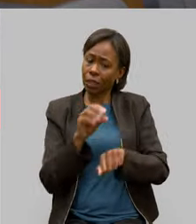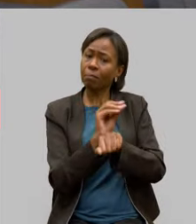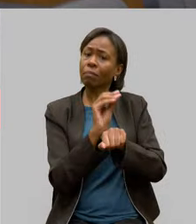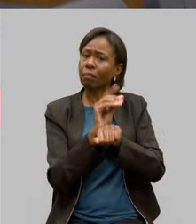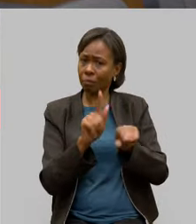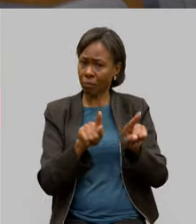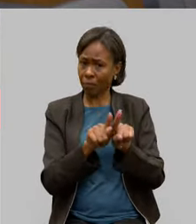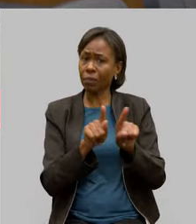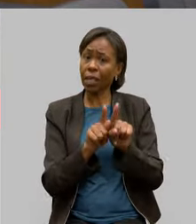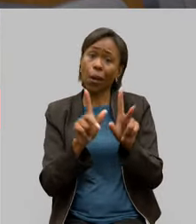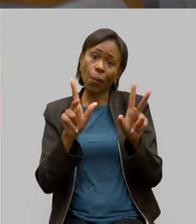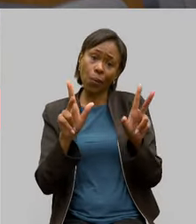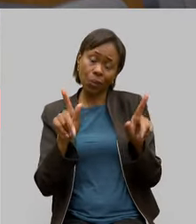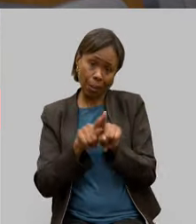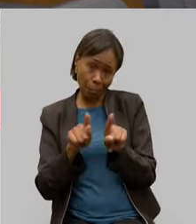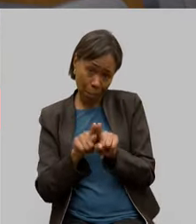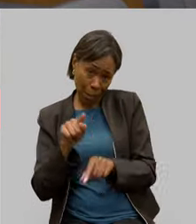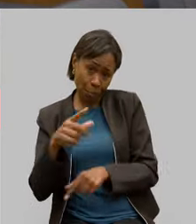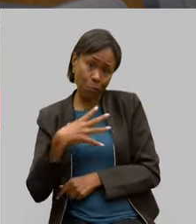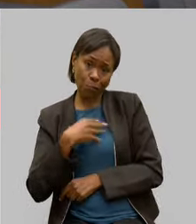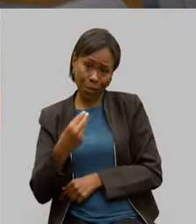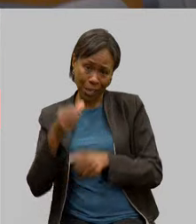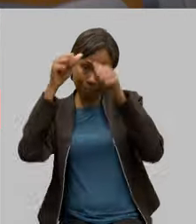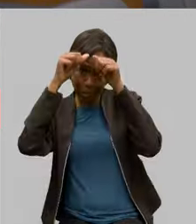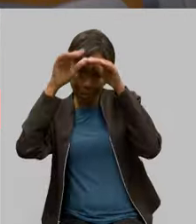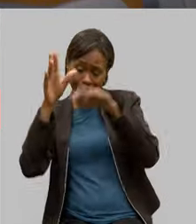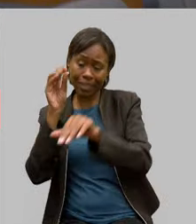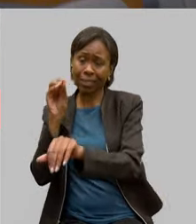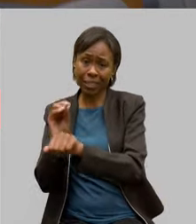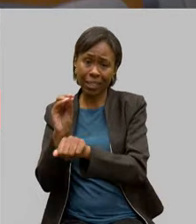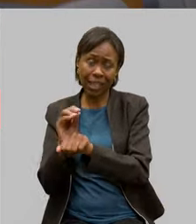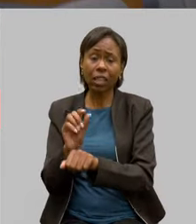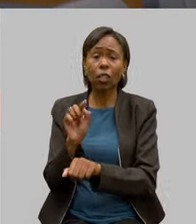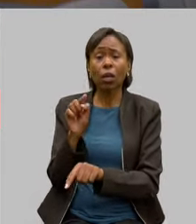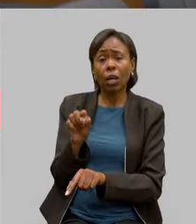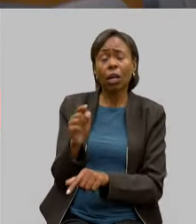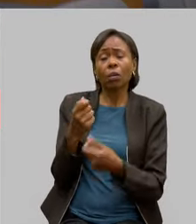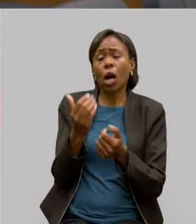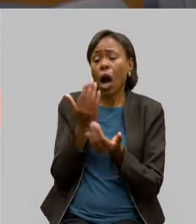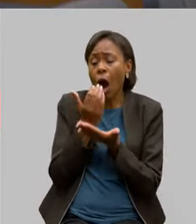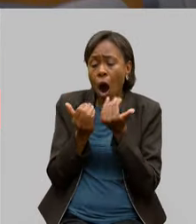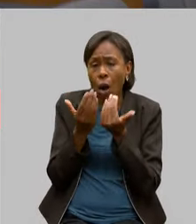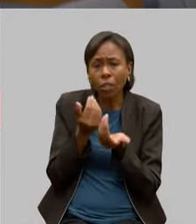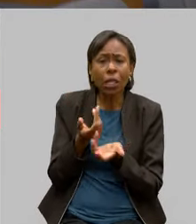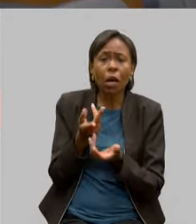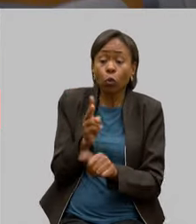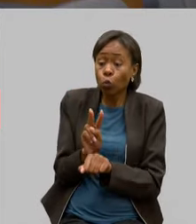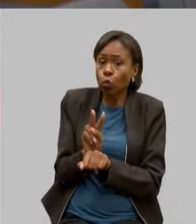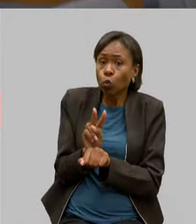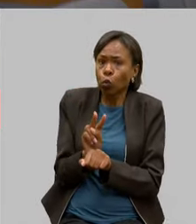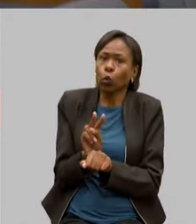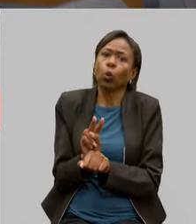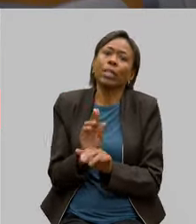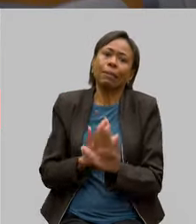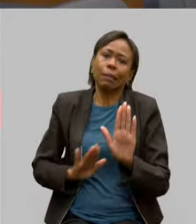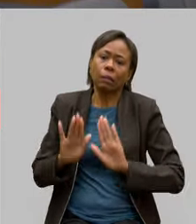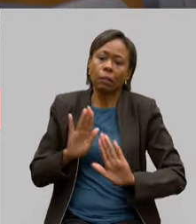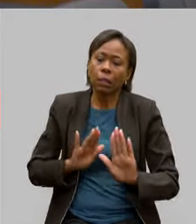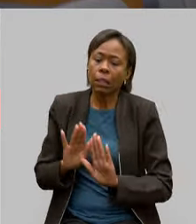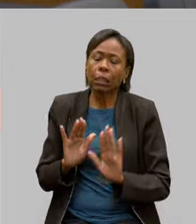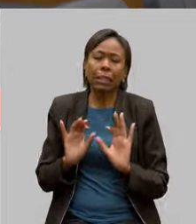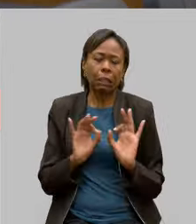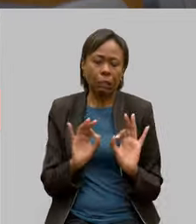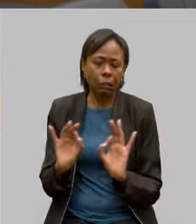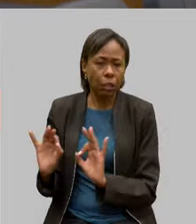autista o o o autista precisa de uma alimentação supervisionada né o o paciente com